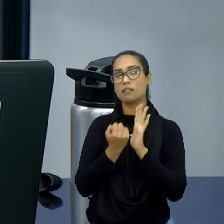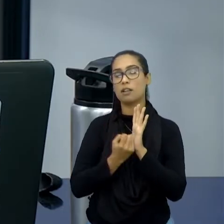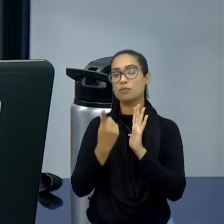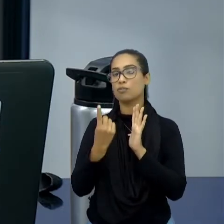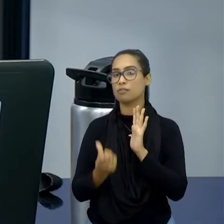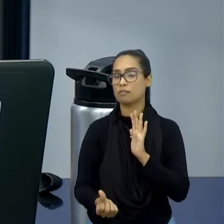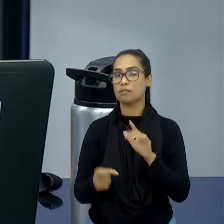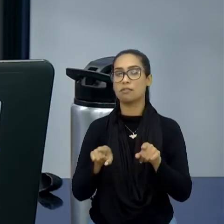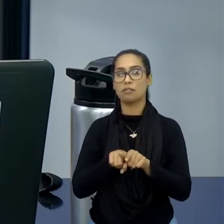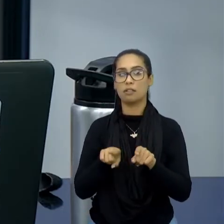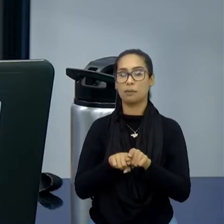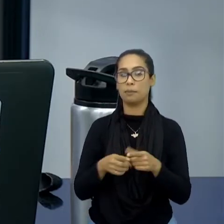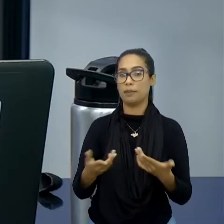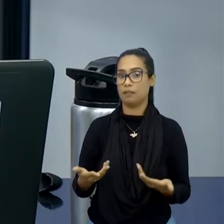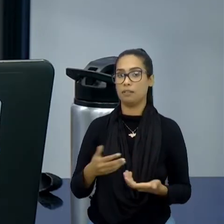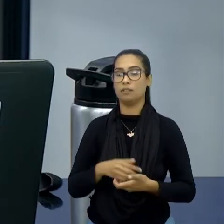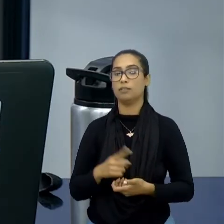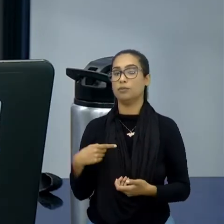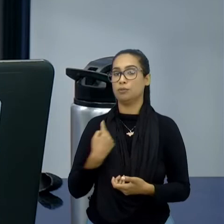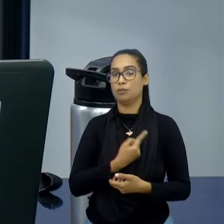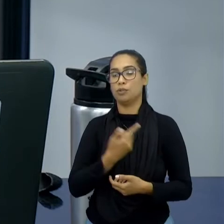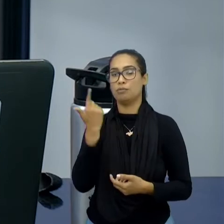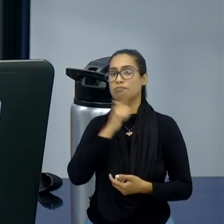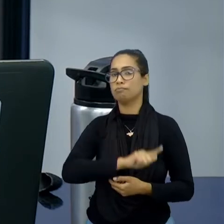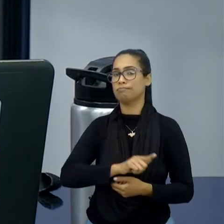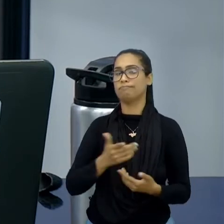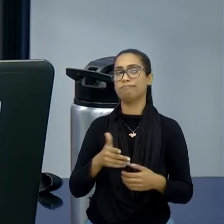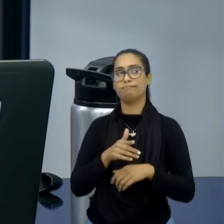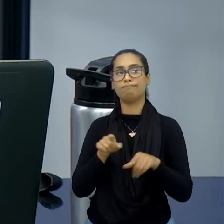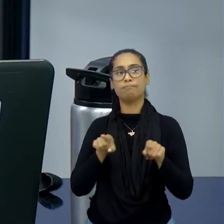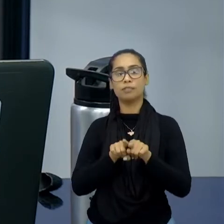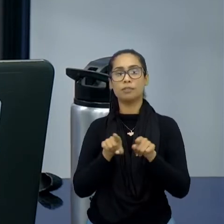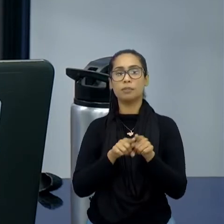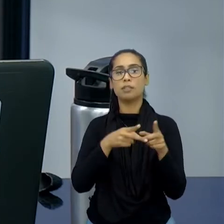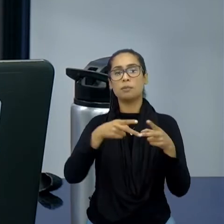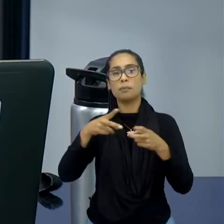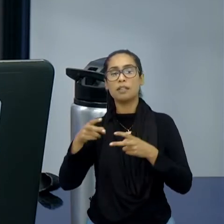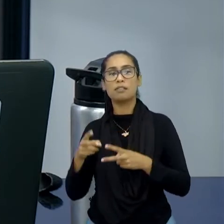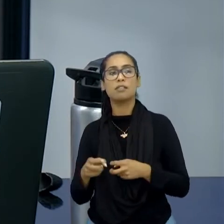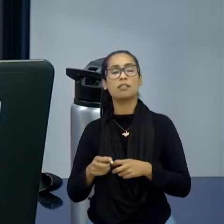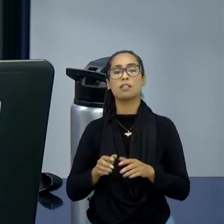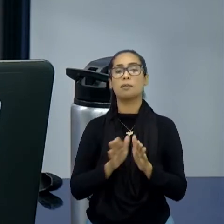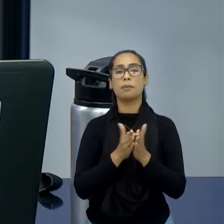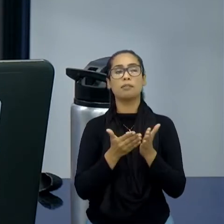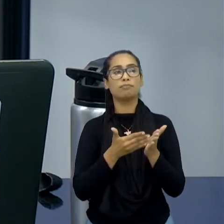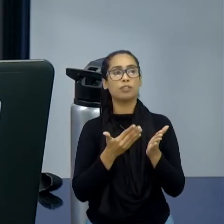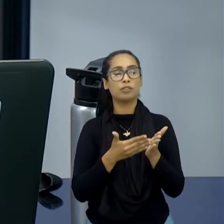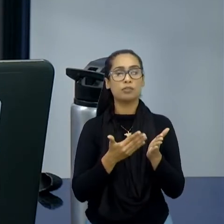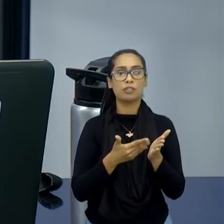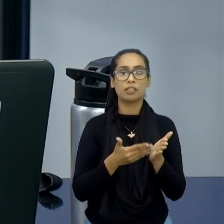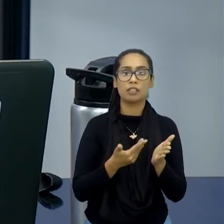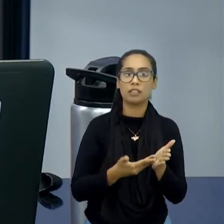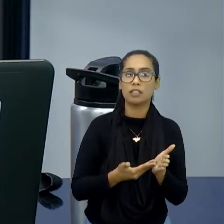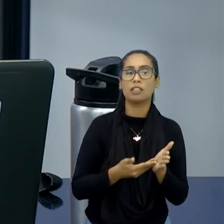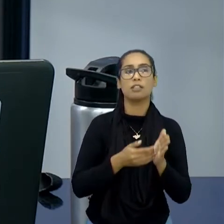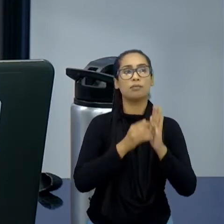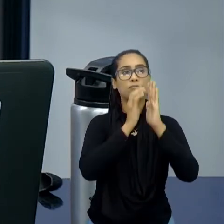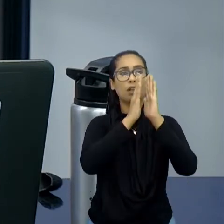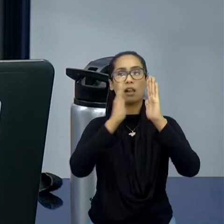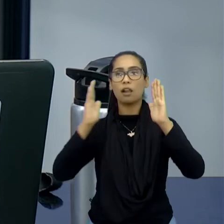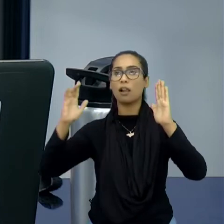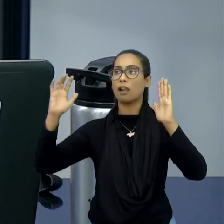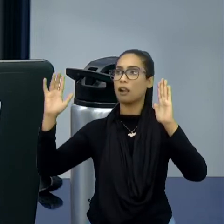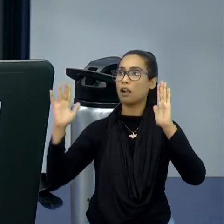percebendo, normalmente quando fala em revolução científica, normalmente a literatura traz entre aspas, né? E a gente, a partir